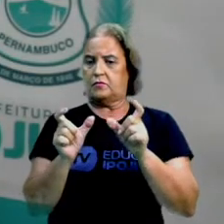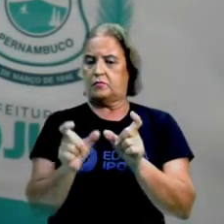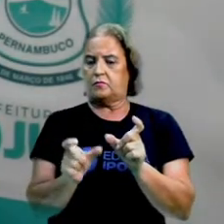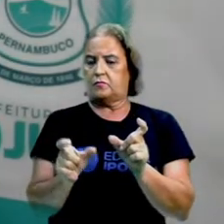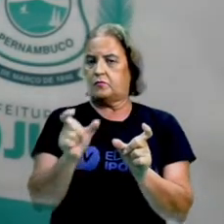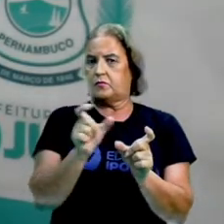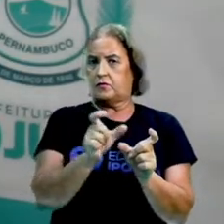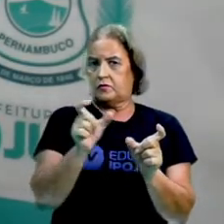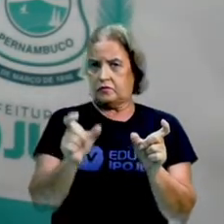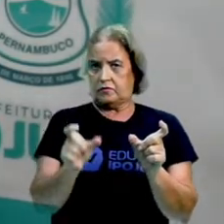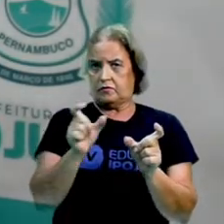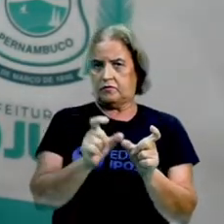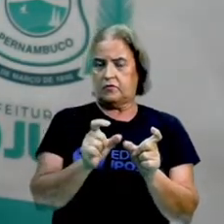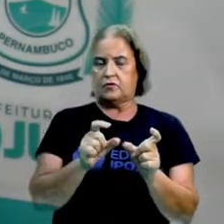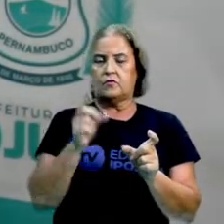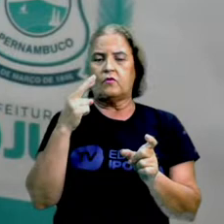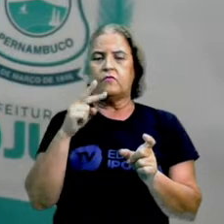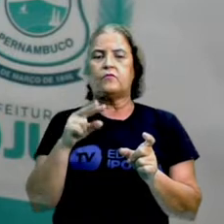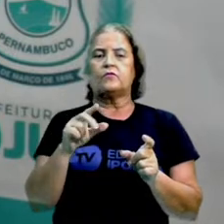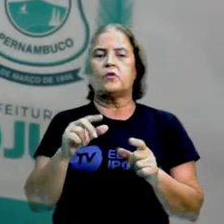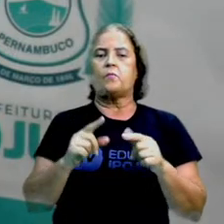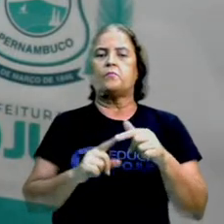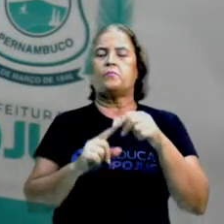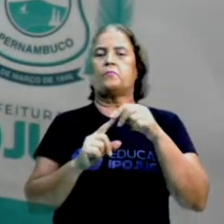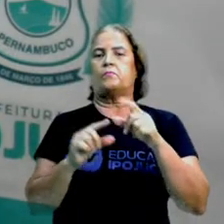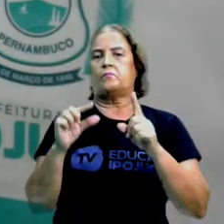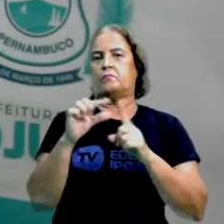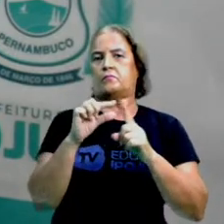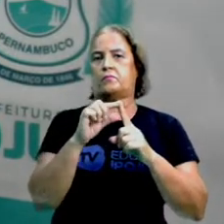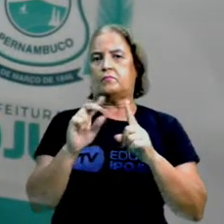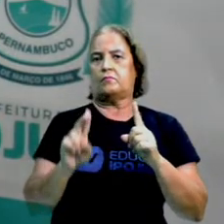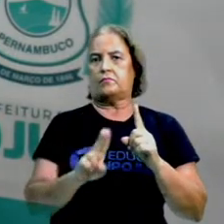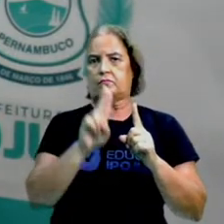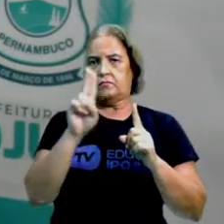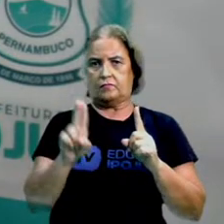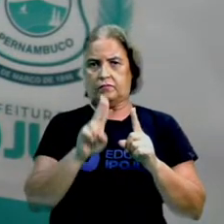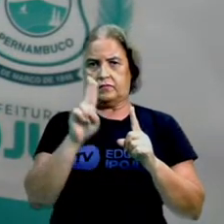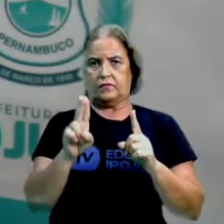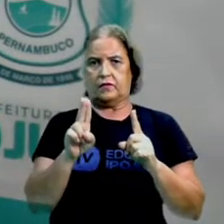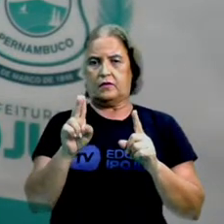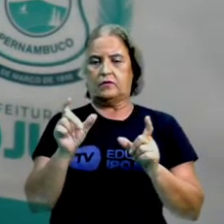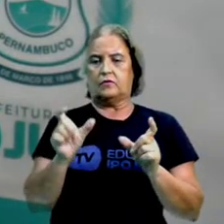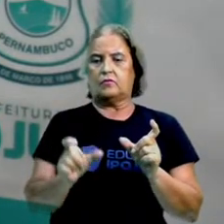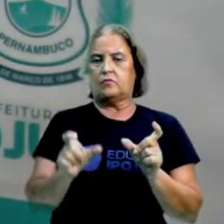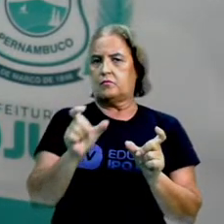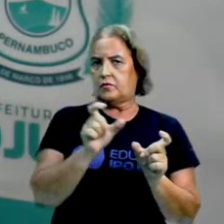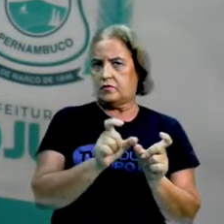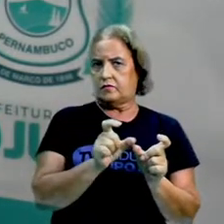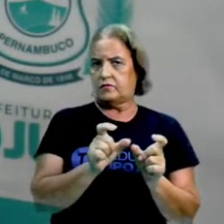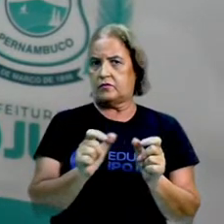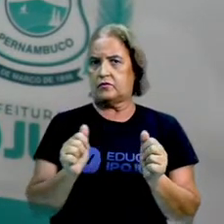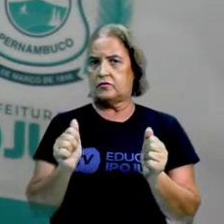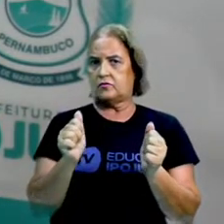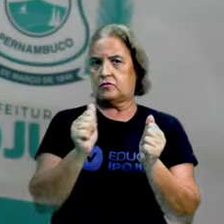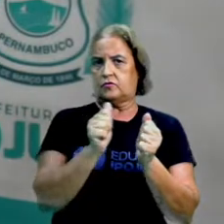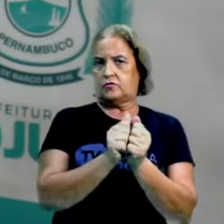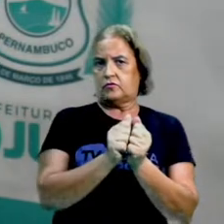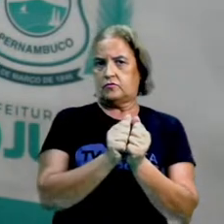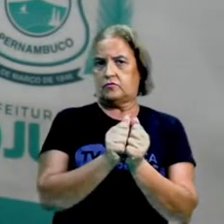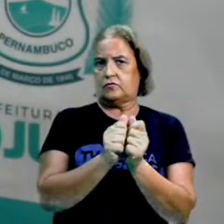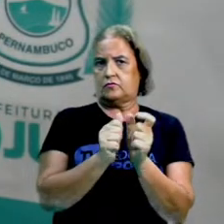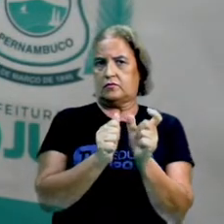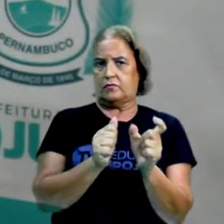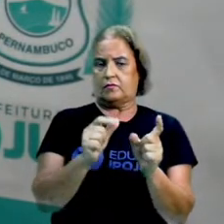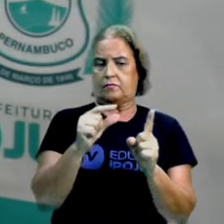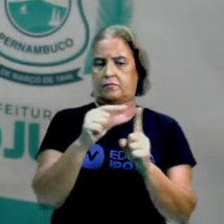ver as principais palavras e mais utilizadas que esses prefixos, junto com a palavra,